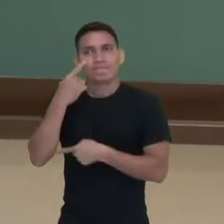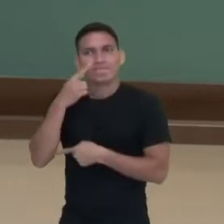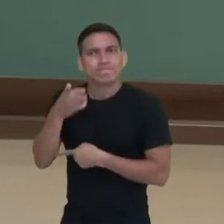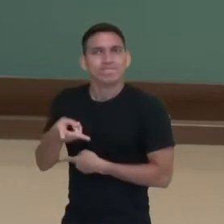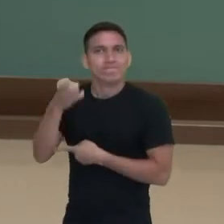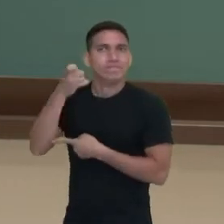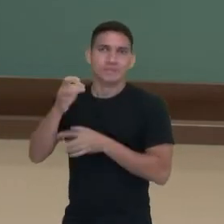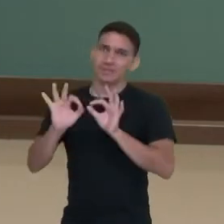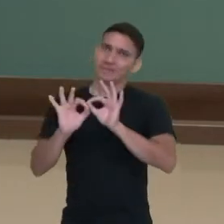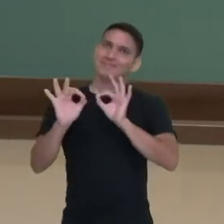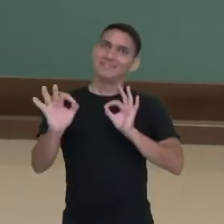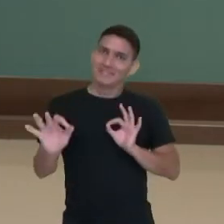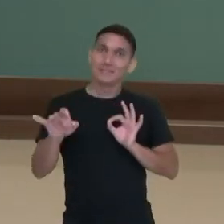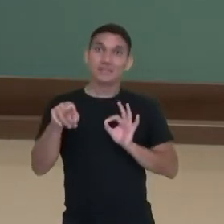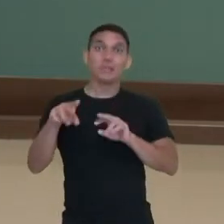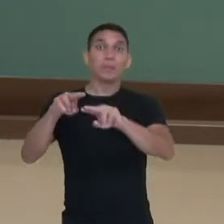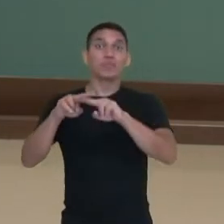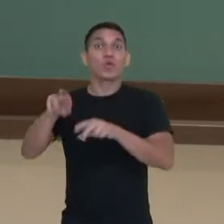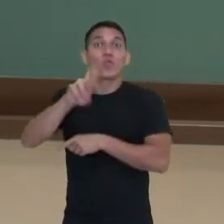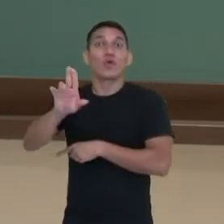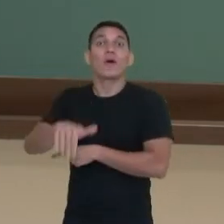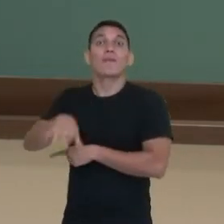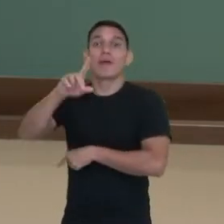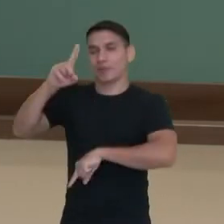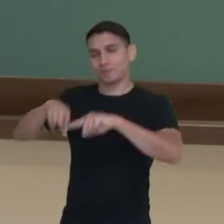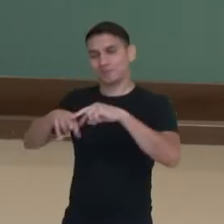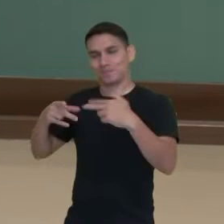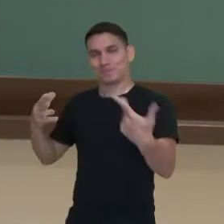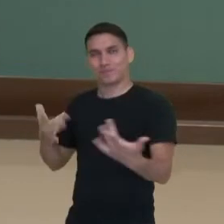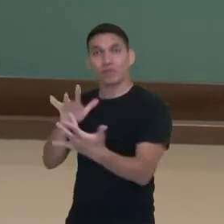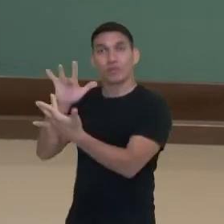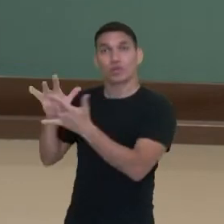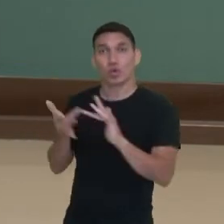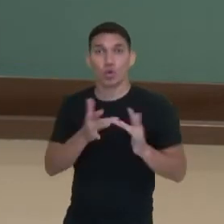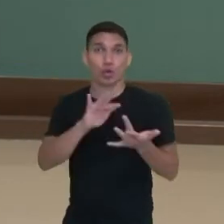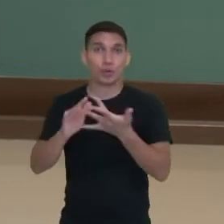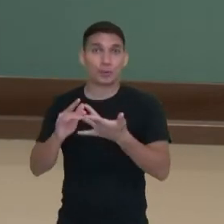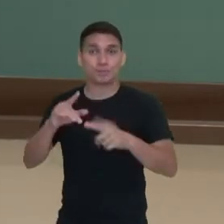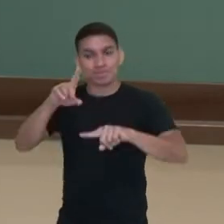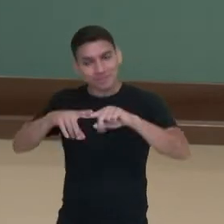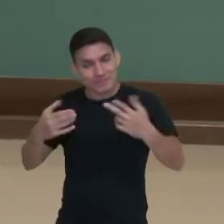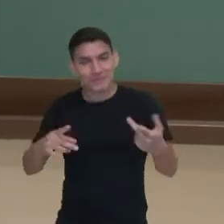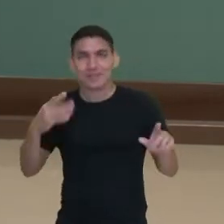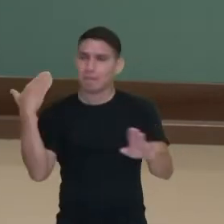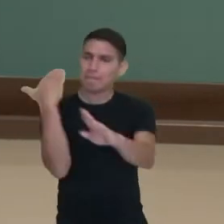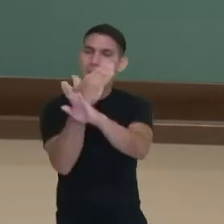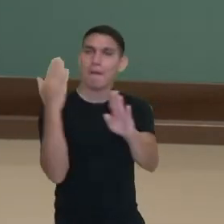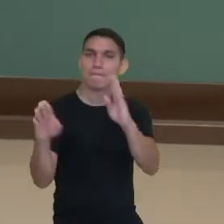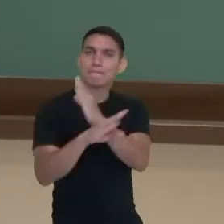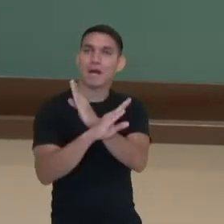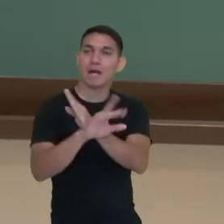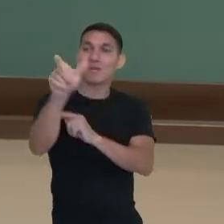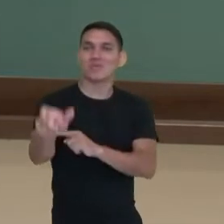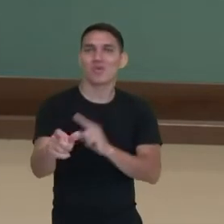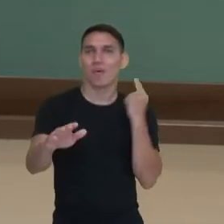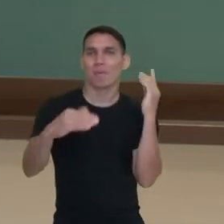forte, Sim, mas o uso ou o contato daquela arma no adversário,